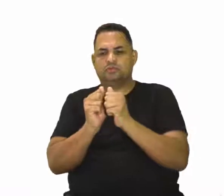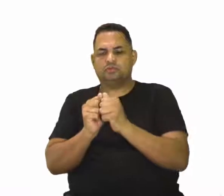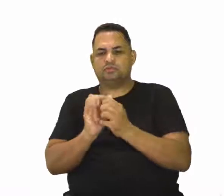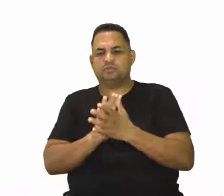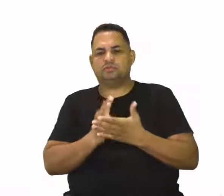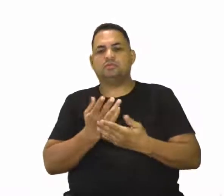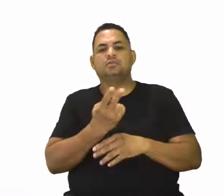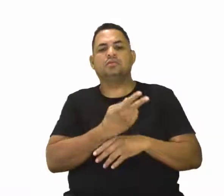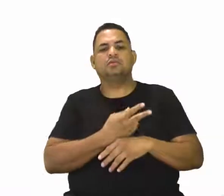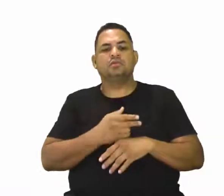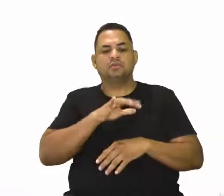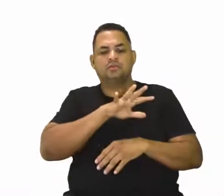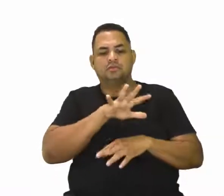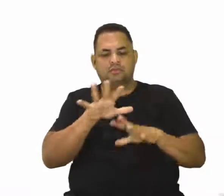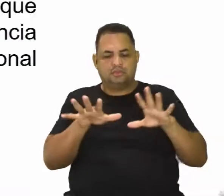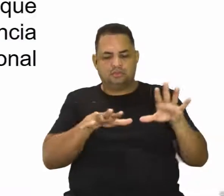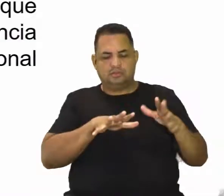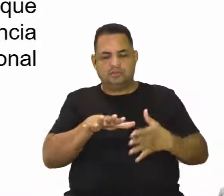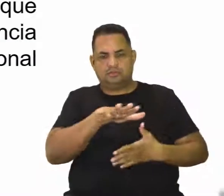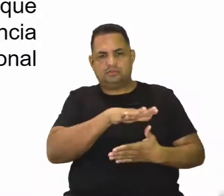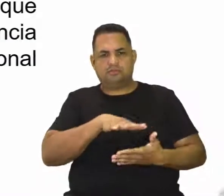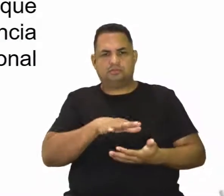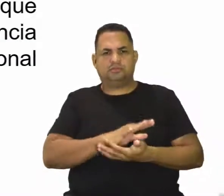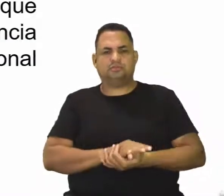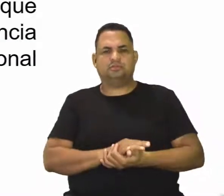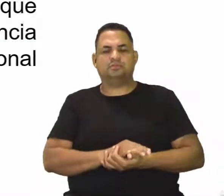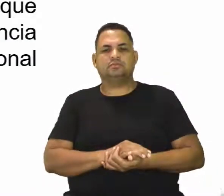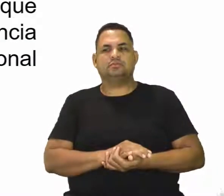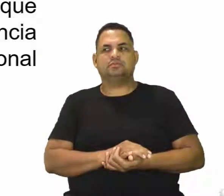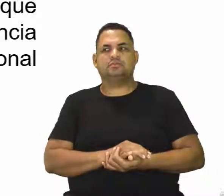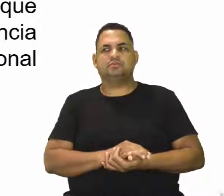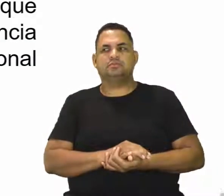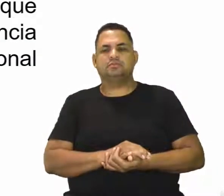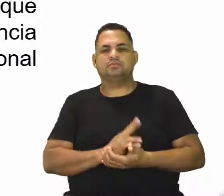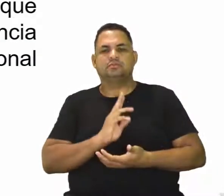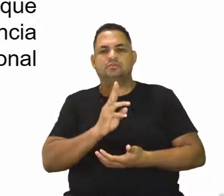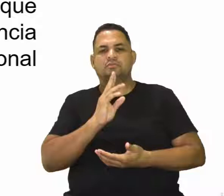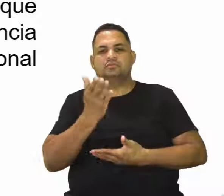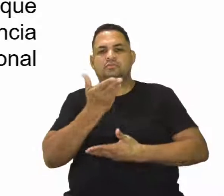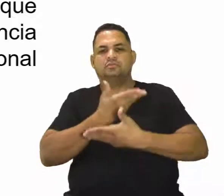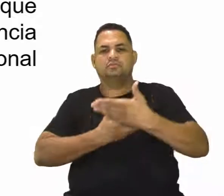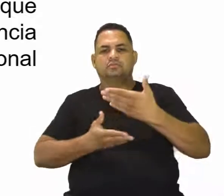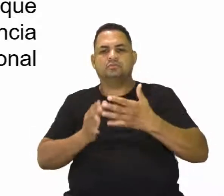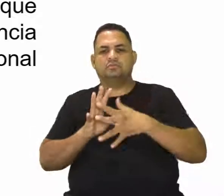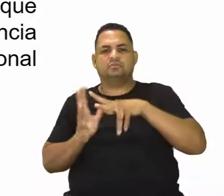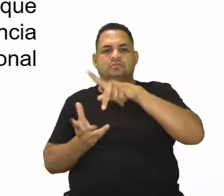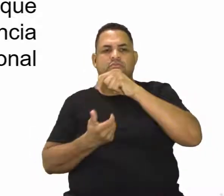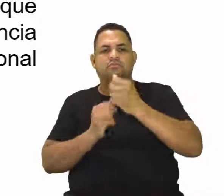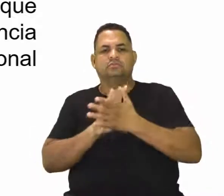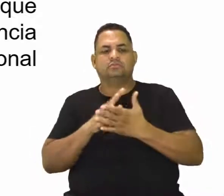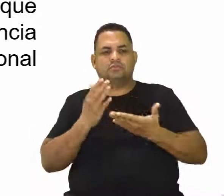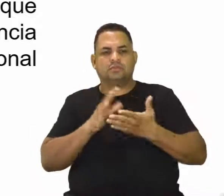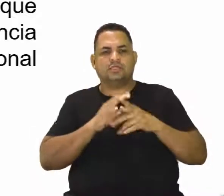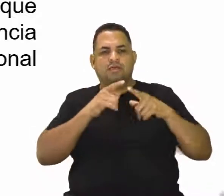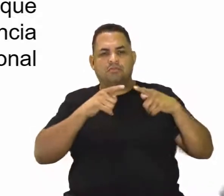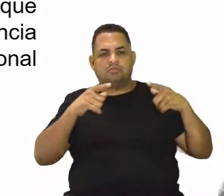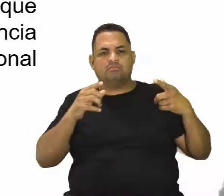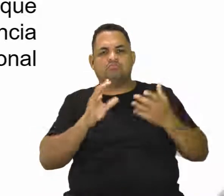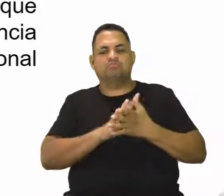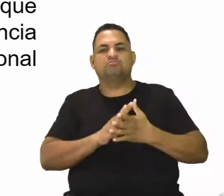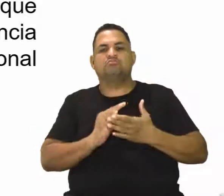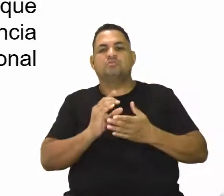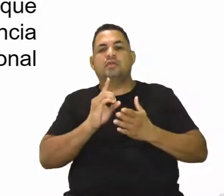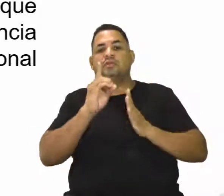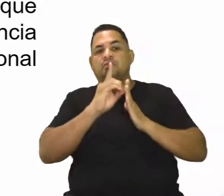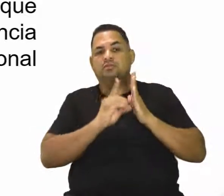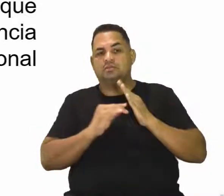buscando o seu espaço nesse processo global. O processo, então, de integração mundial se intensificou nas últimas